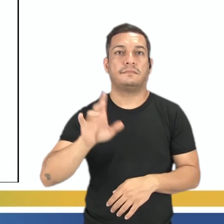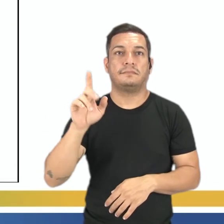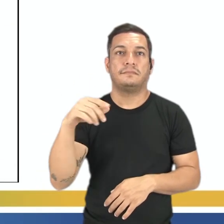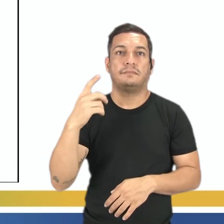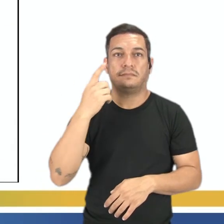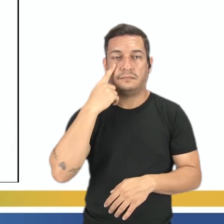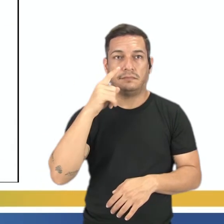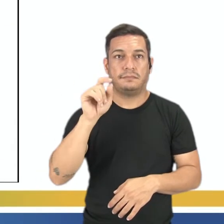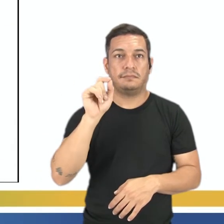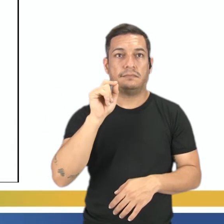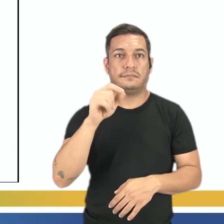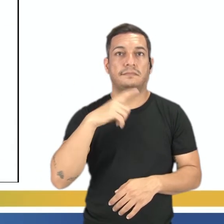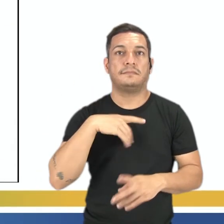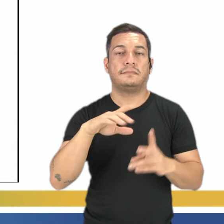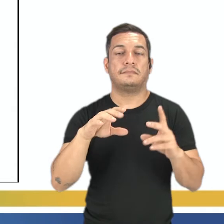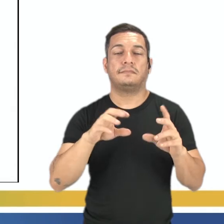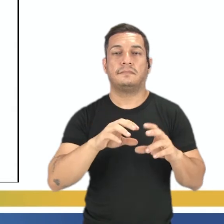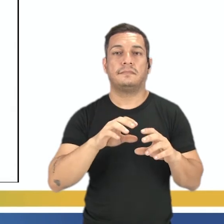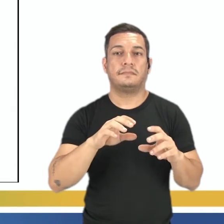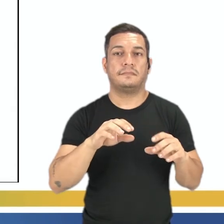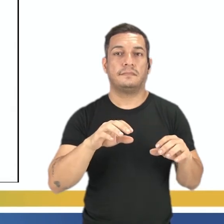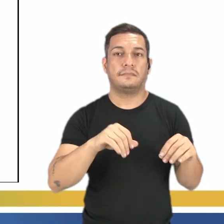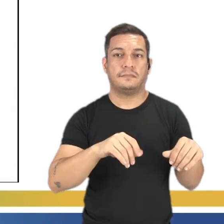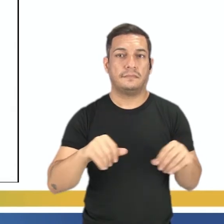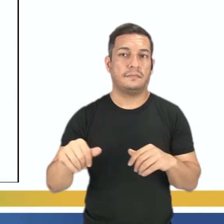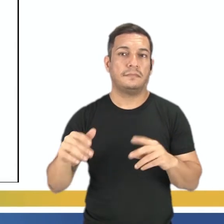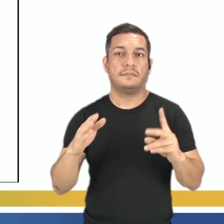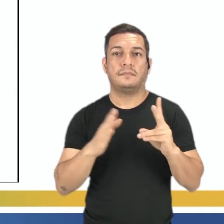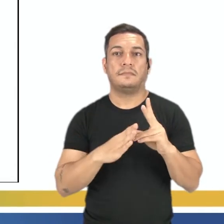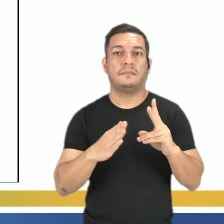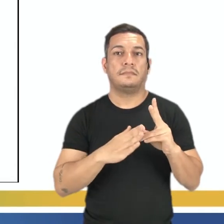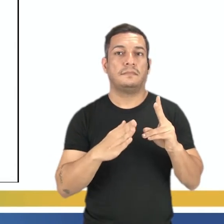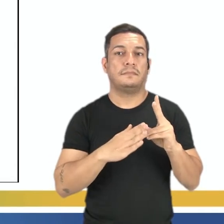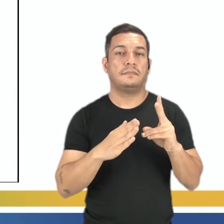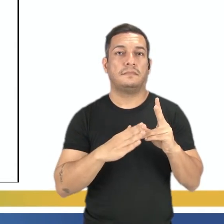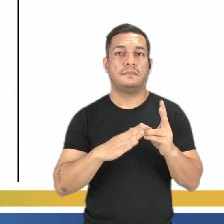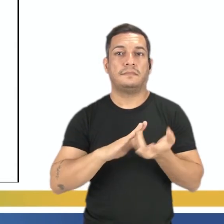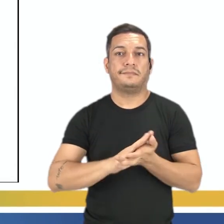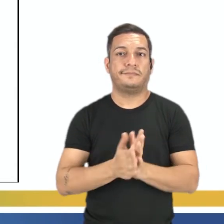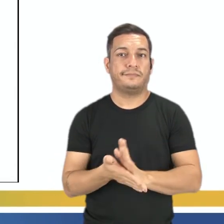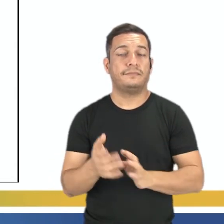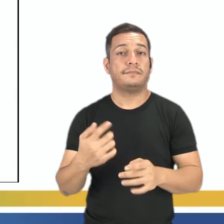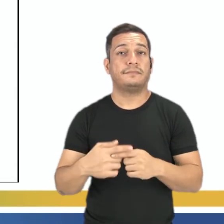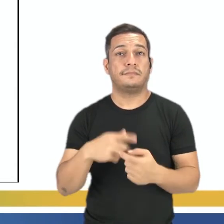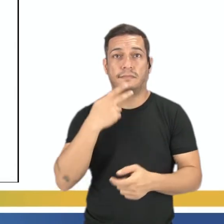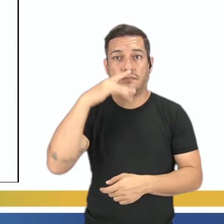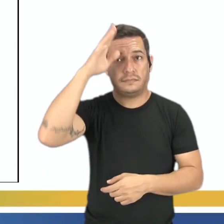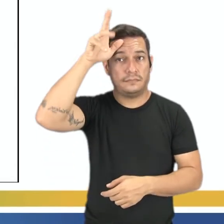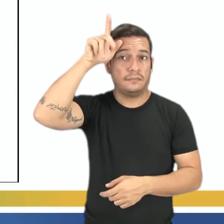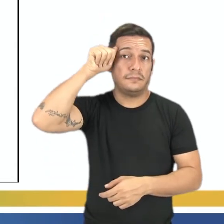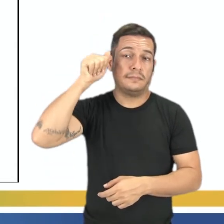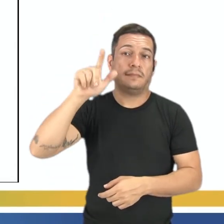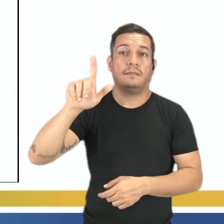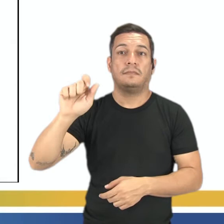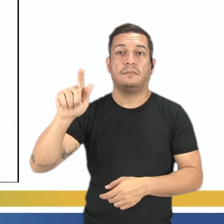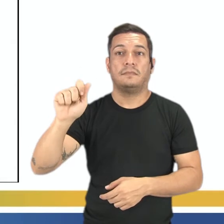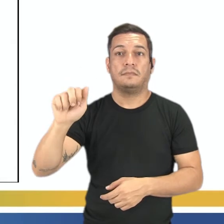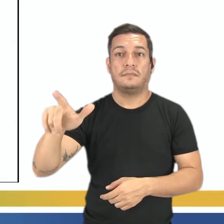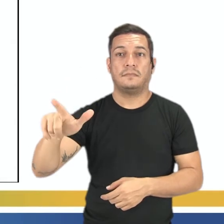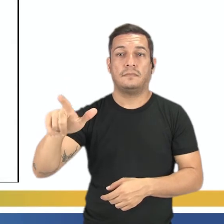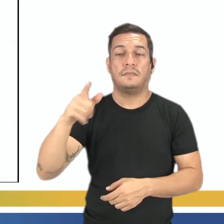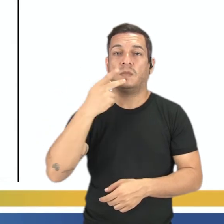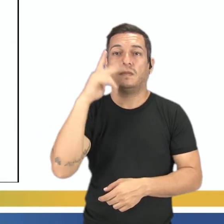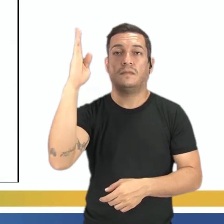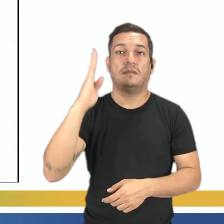nós temos as terras indígenas mais desmatadas na Amazônia Legal. Porque quando a gente fala de Amazônia Legal, né, nós estamos falando